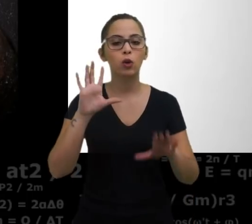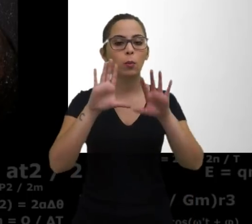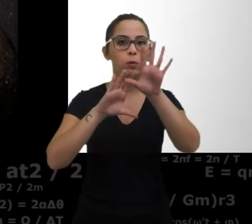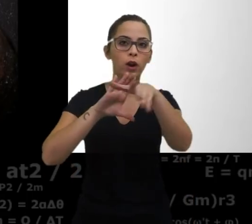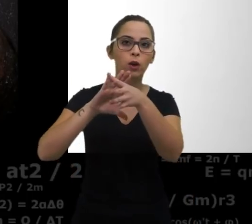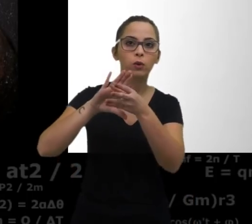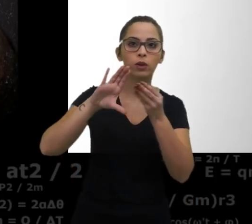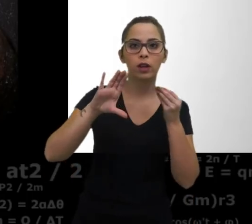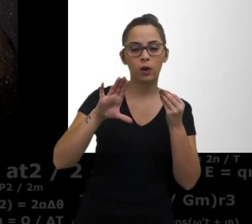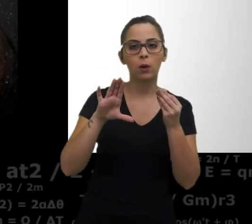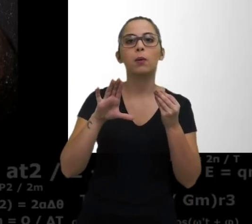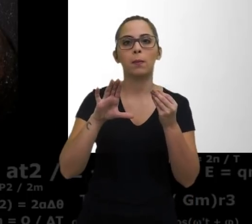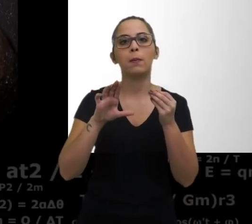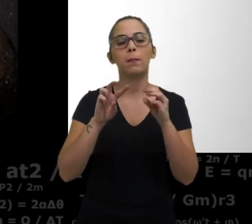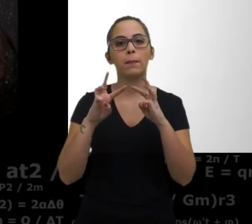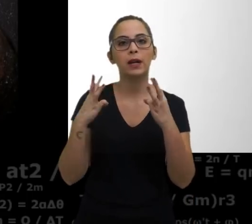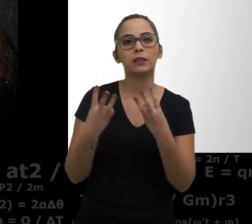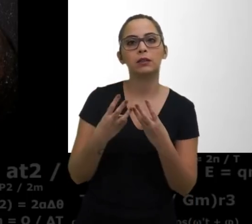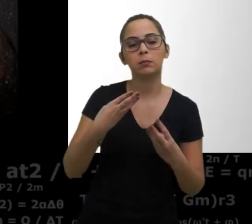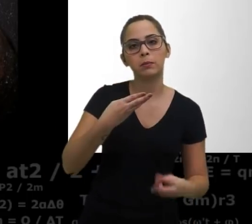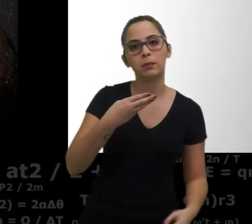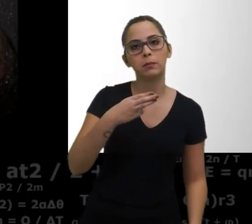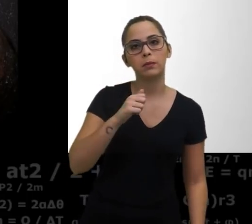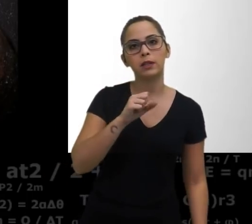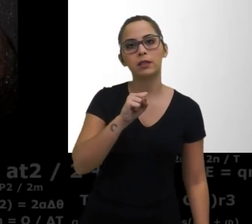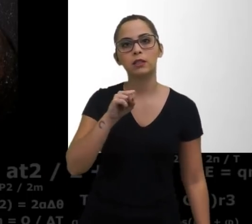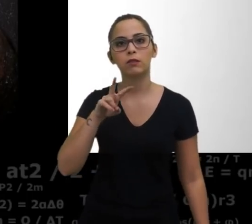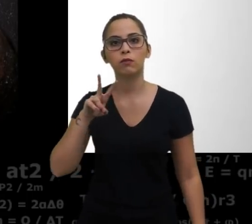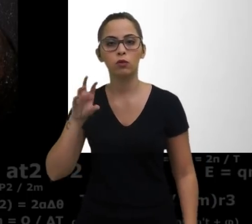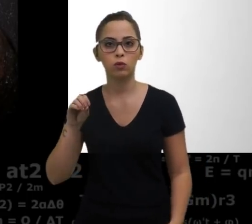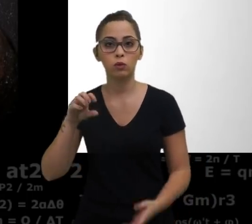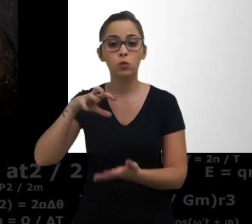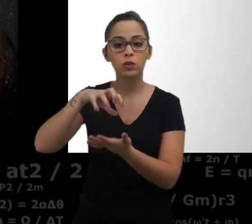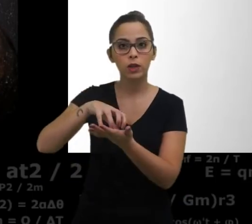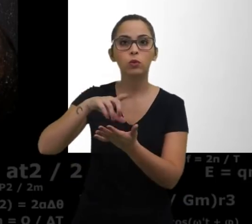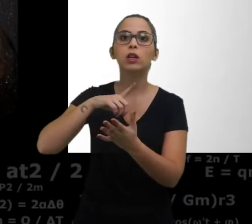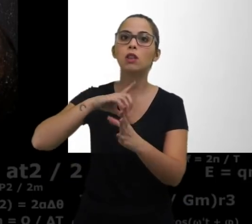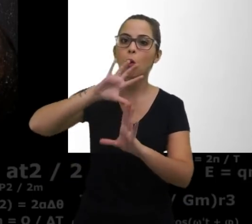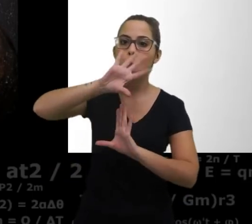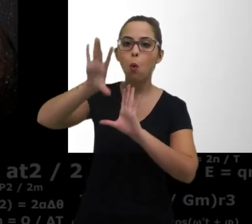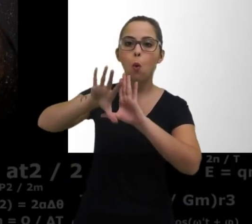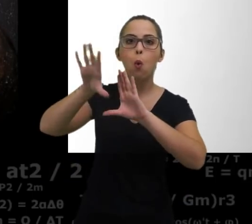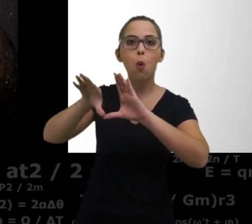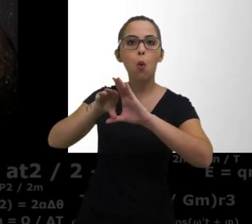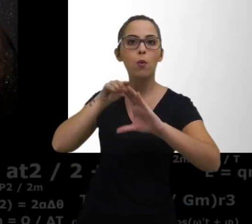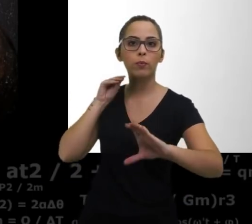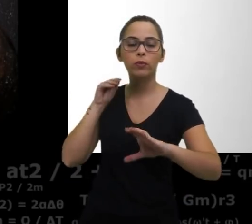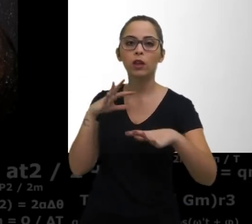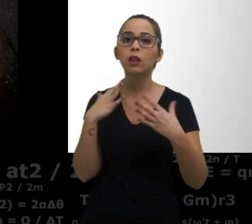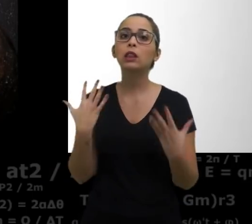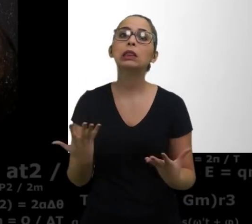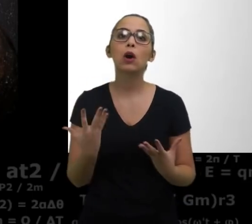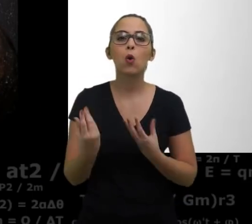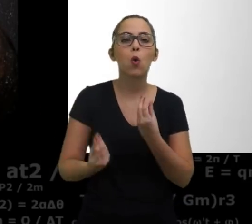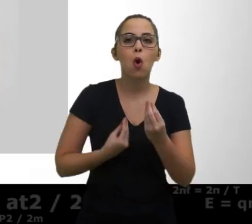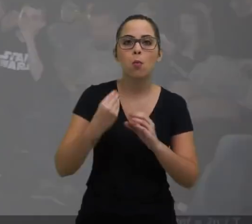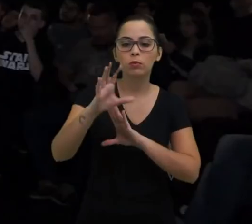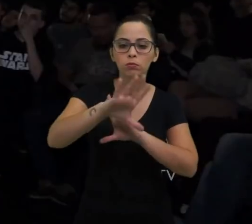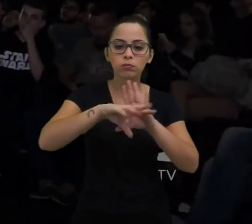universo. E todos os outros elementos são formados em explosões de estrelas, tá? Lá no núcleo de estrelas, são espalhados por aí por